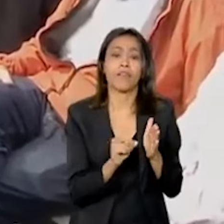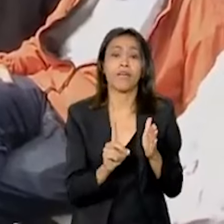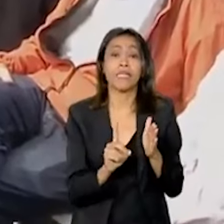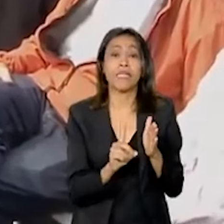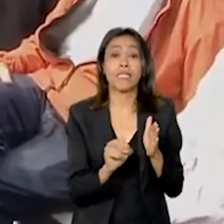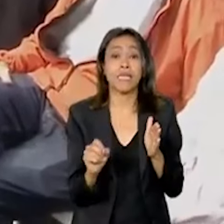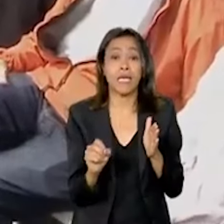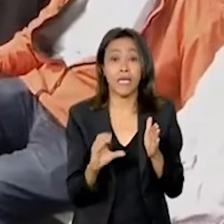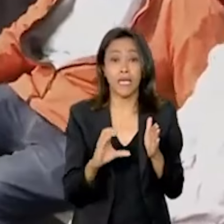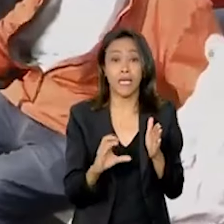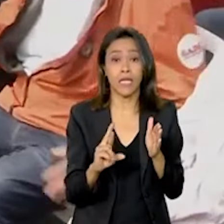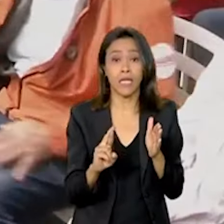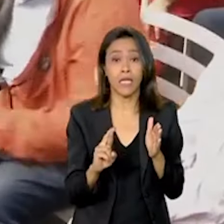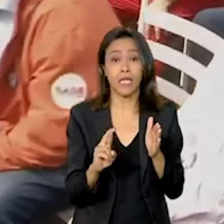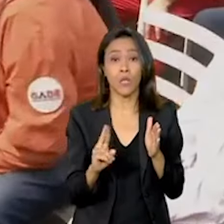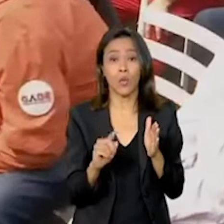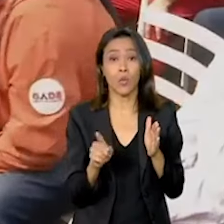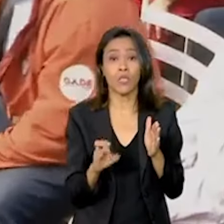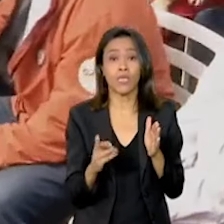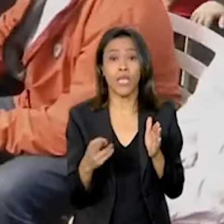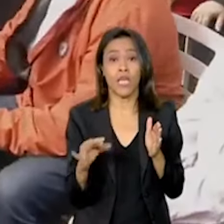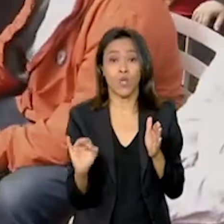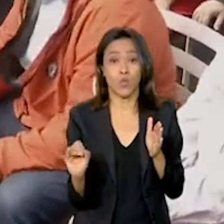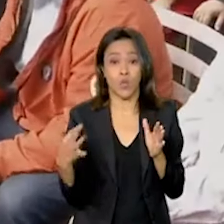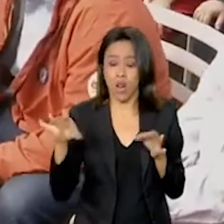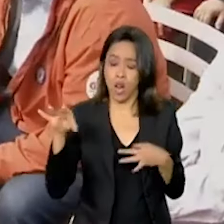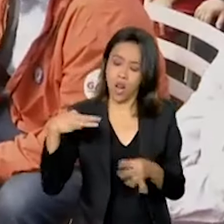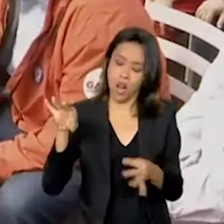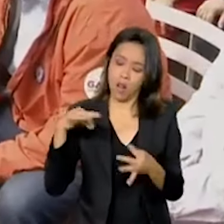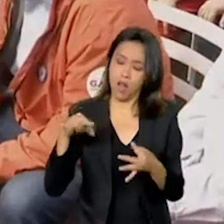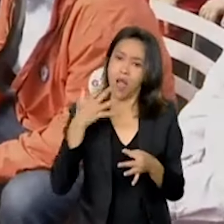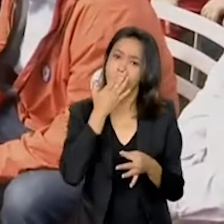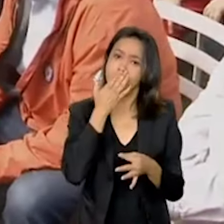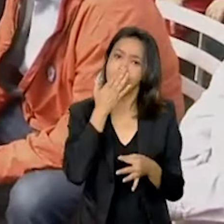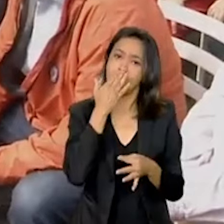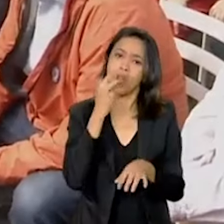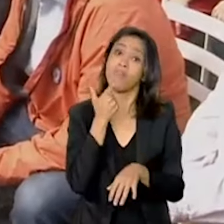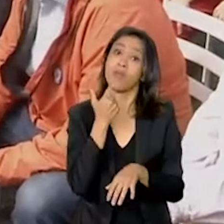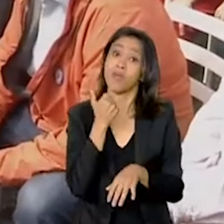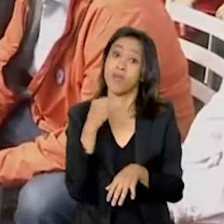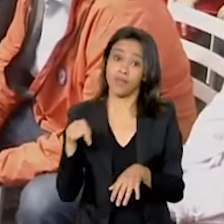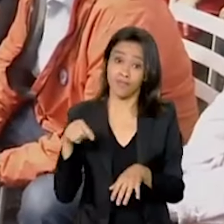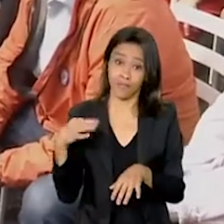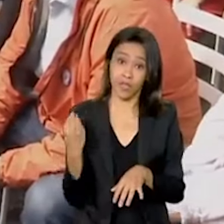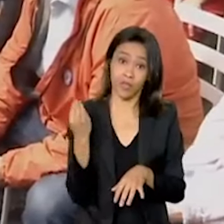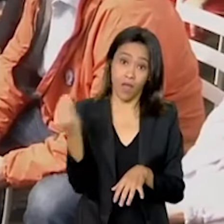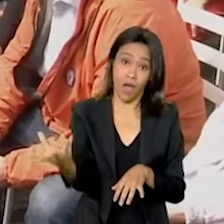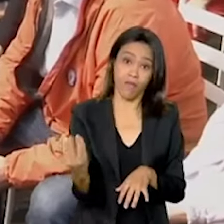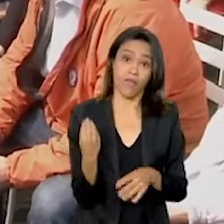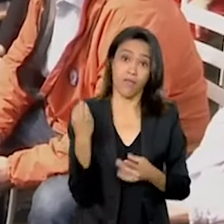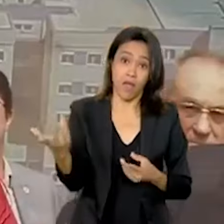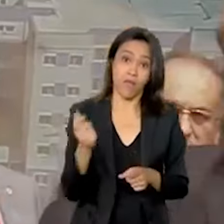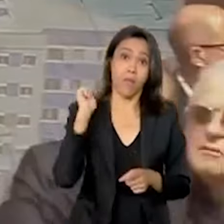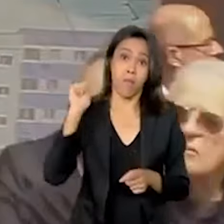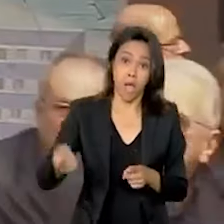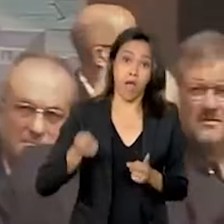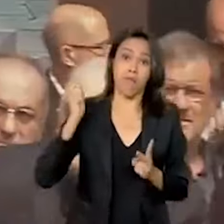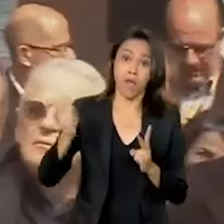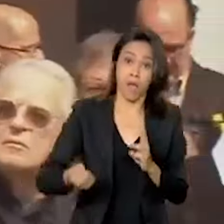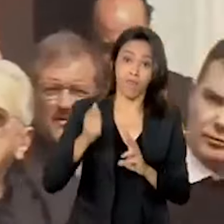cruzeiros na época, uma nota. Era uma nota até meia avermelhada. E todo mês que eu ia pagar aluguel,